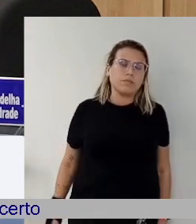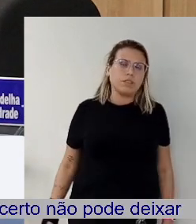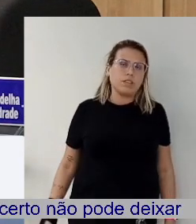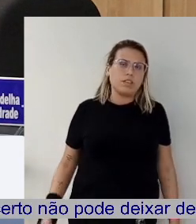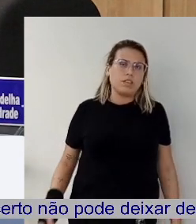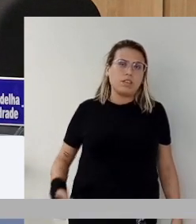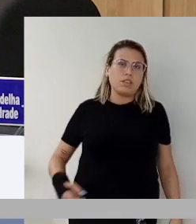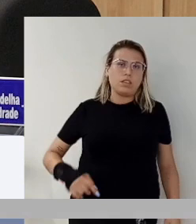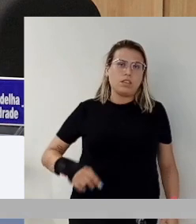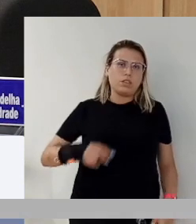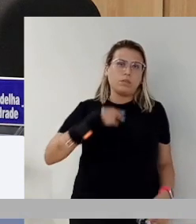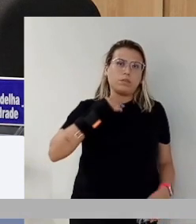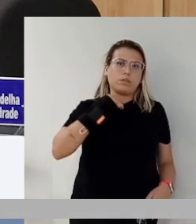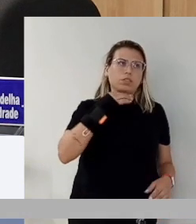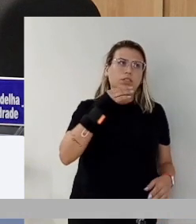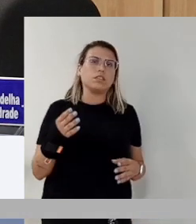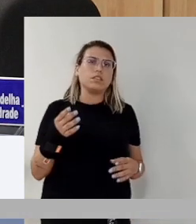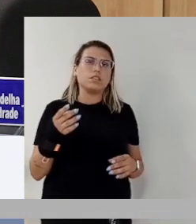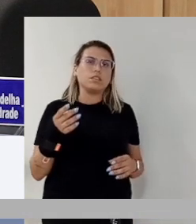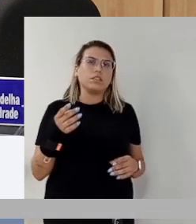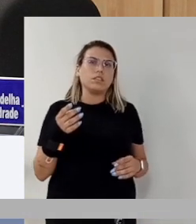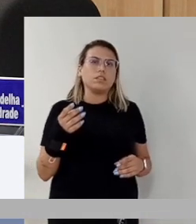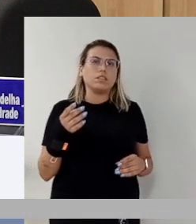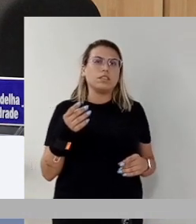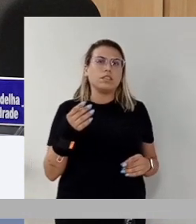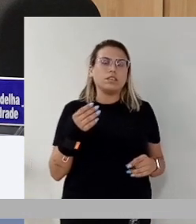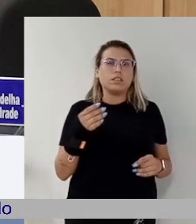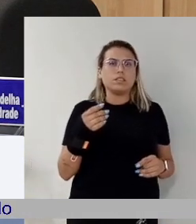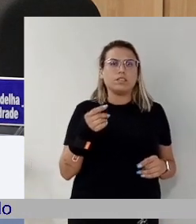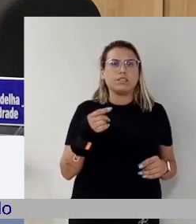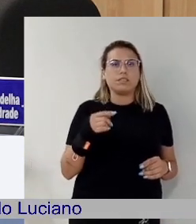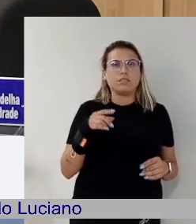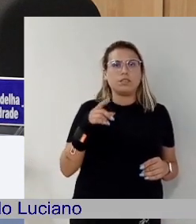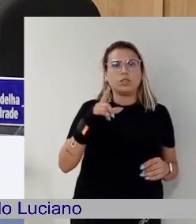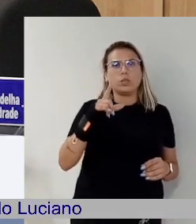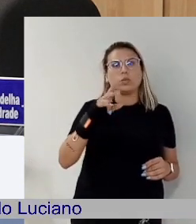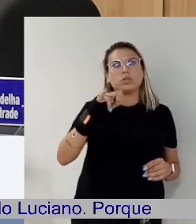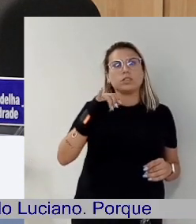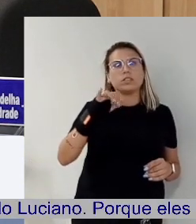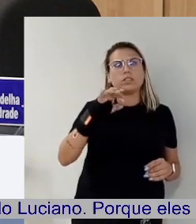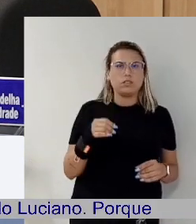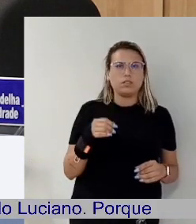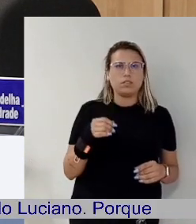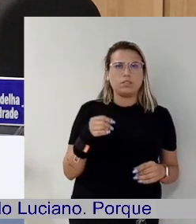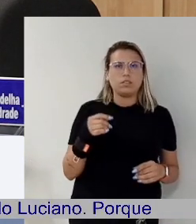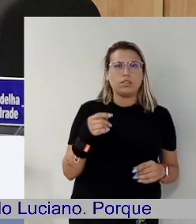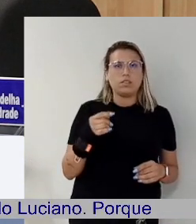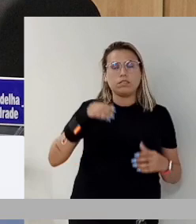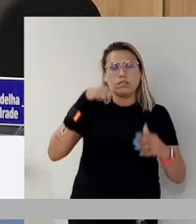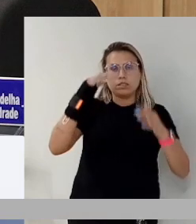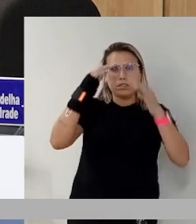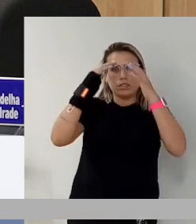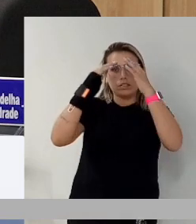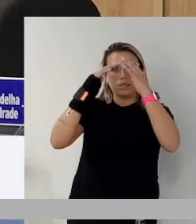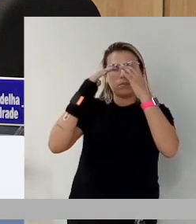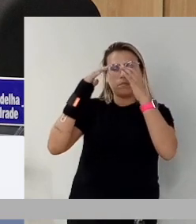reconhecer os méritos do prefeito ros e Lucio No que diz respeito à